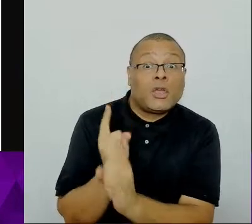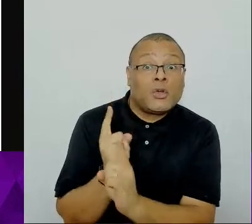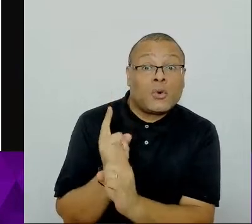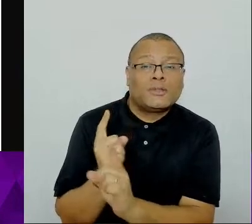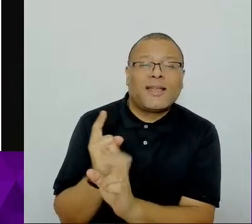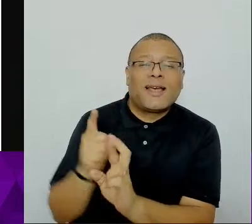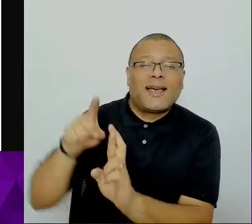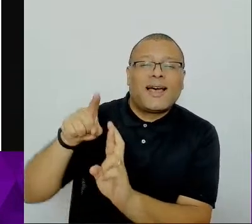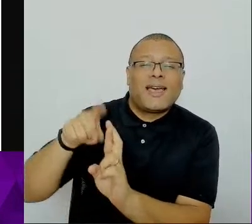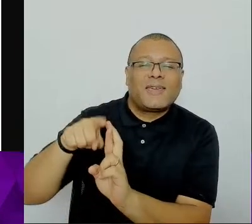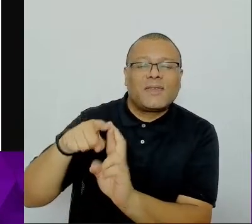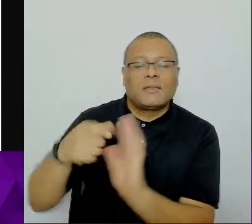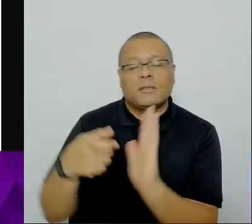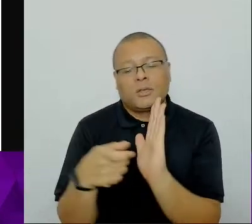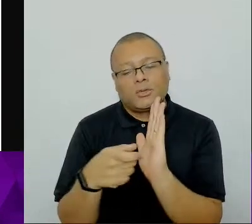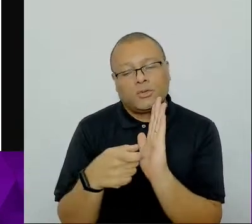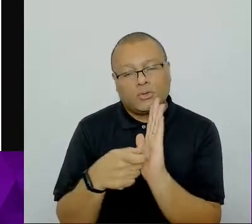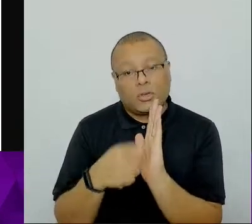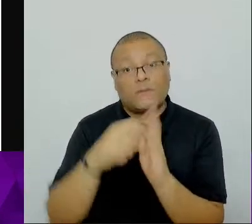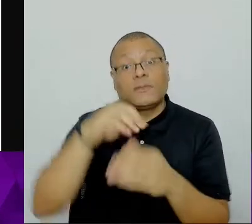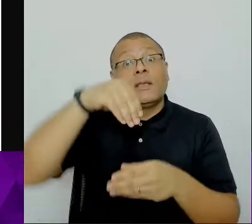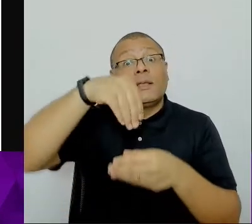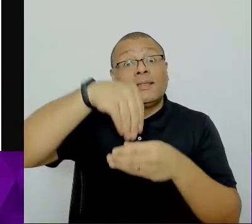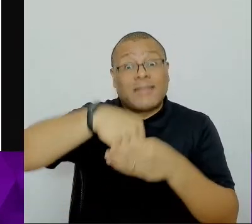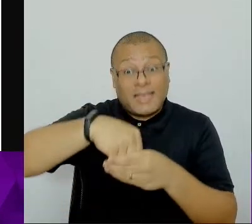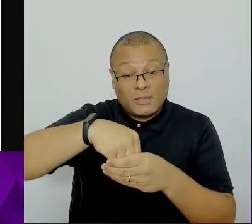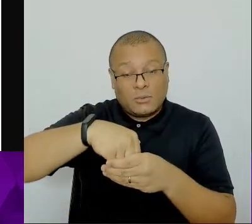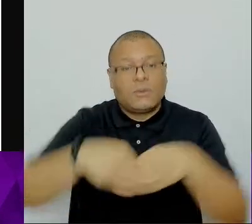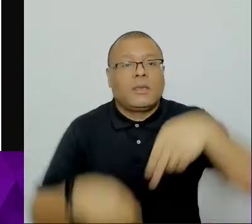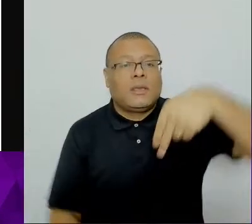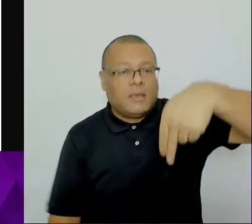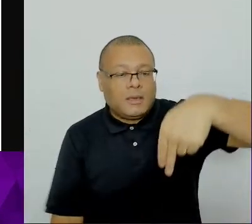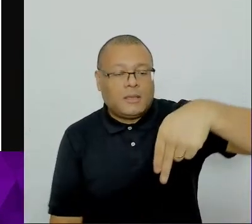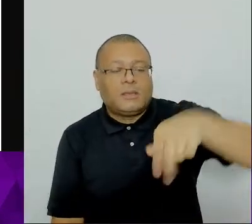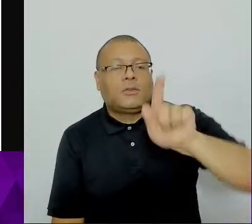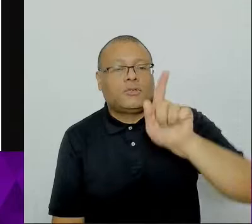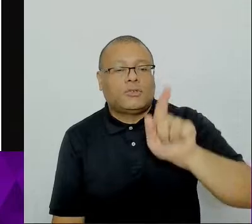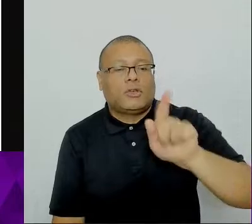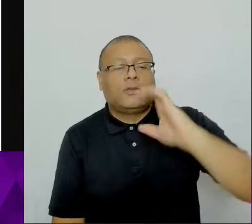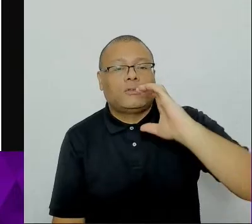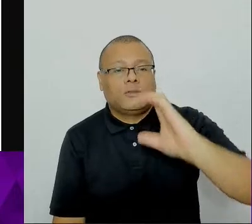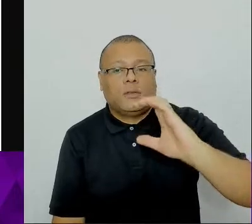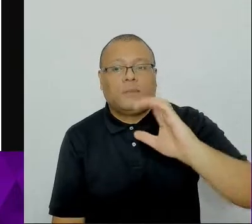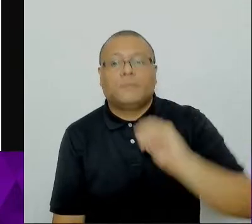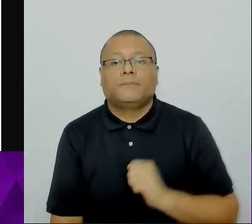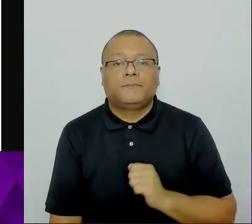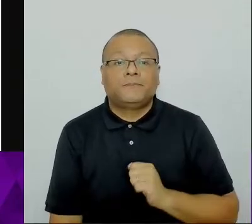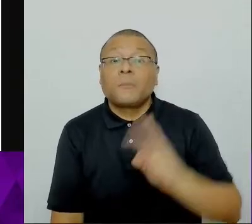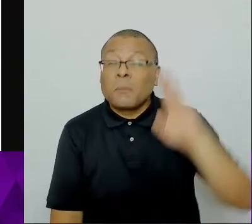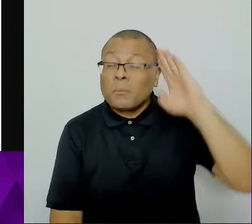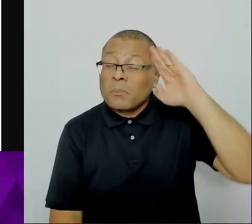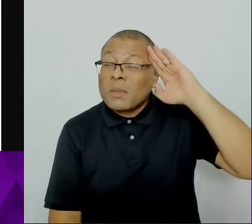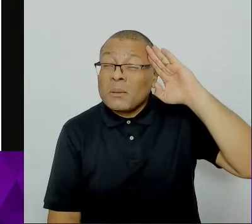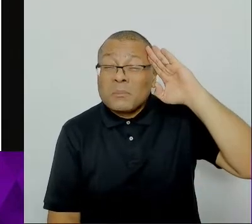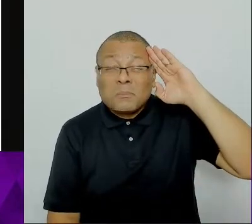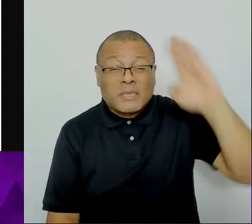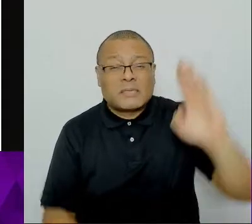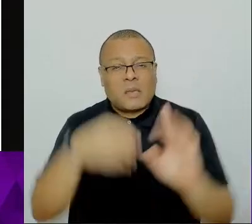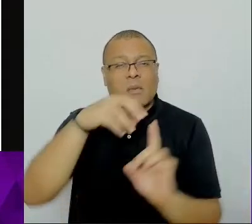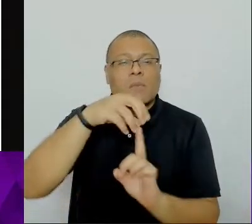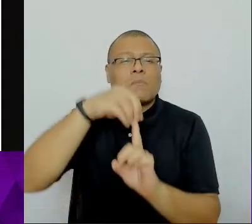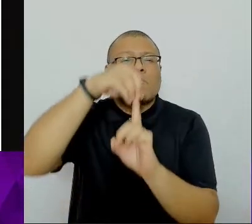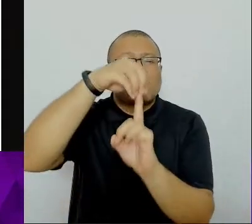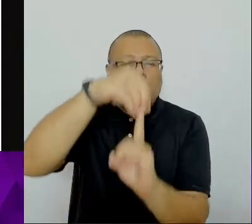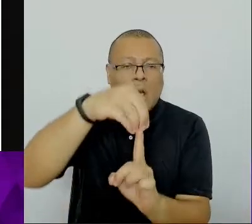referências de software dentro do NGC. Tá? O principal ponto